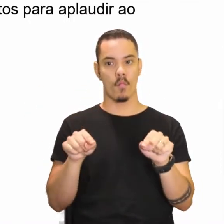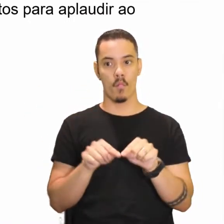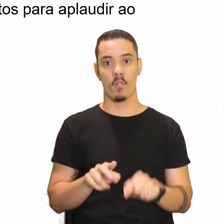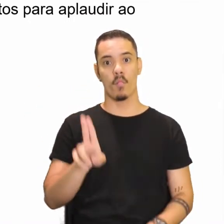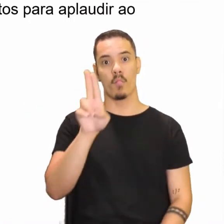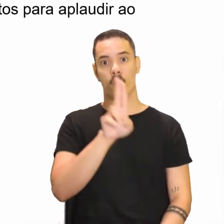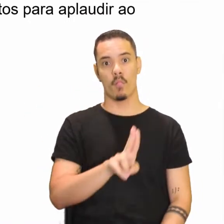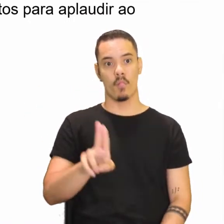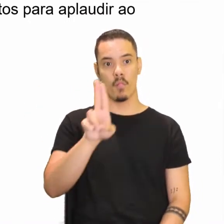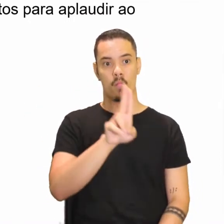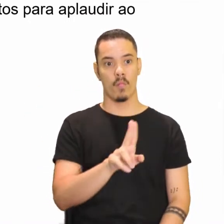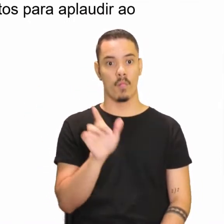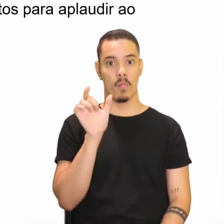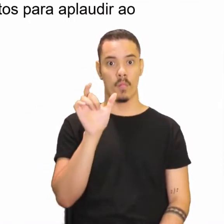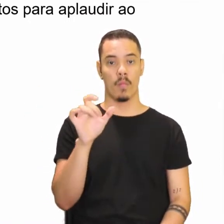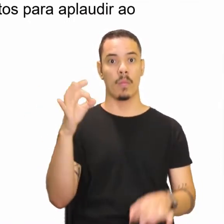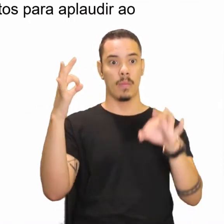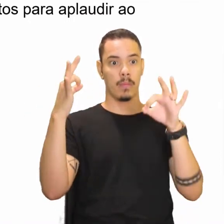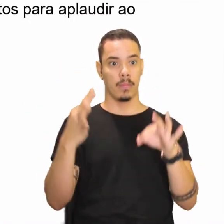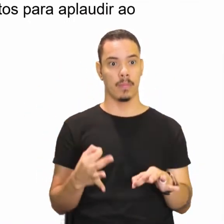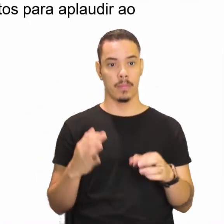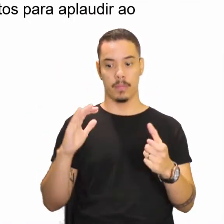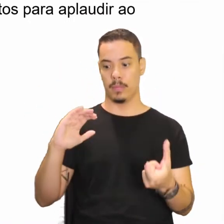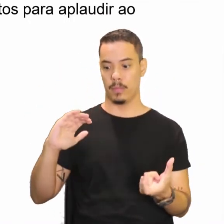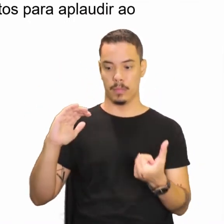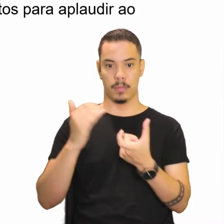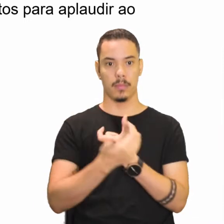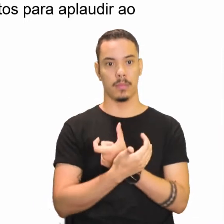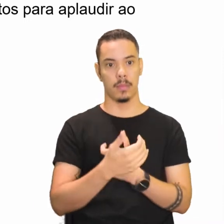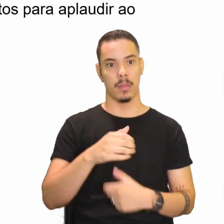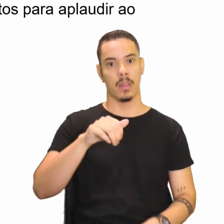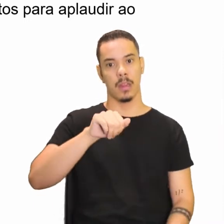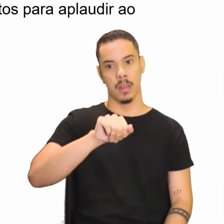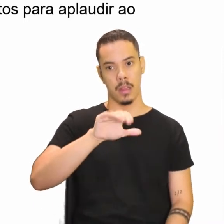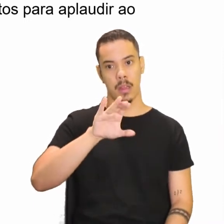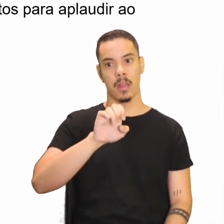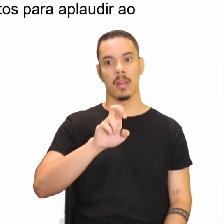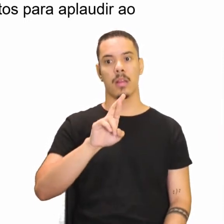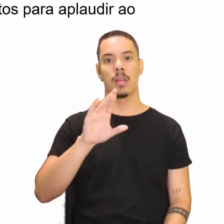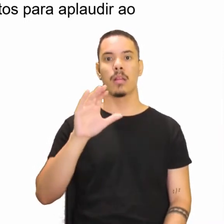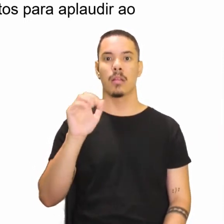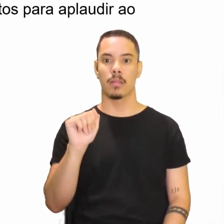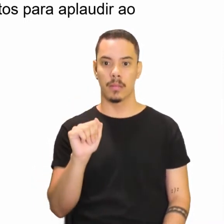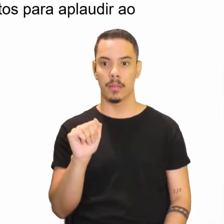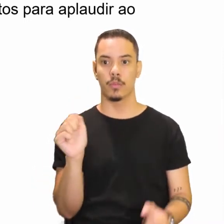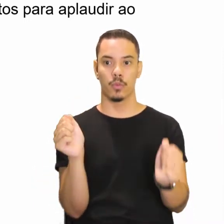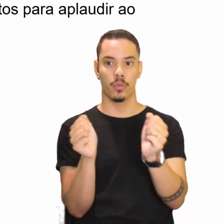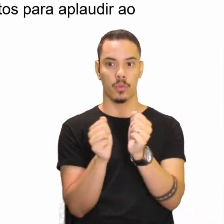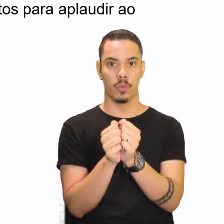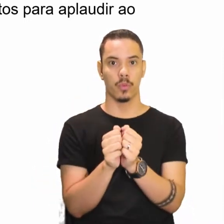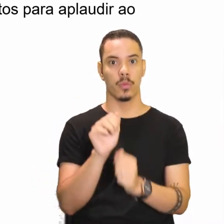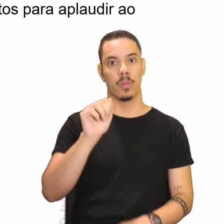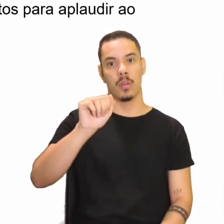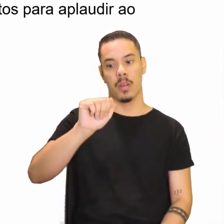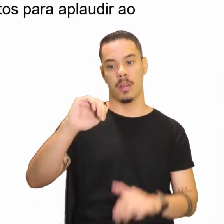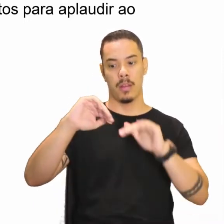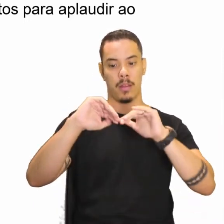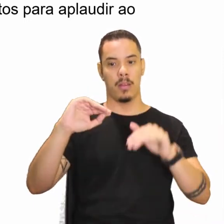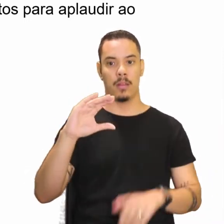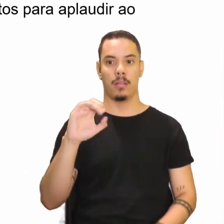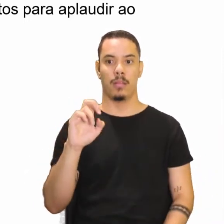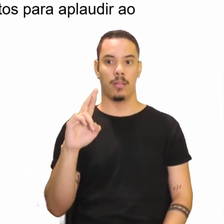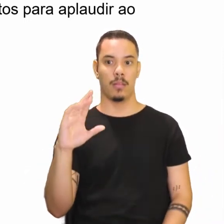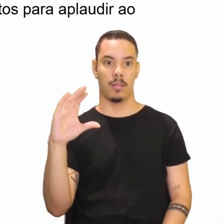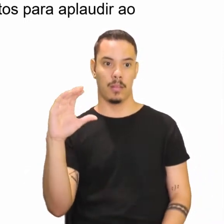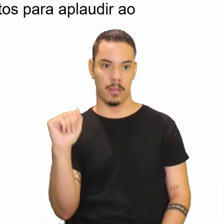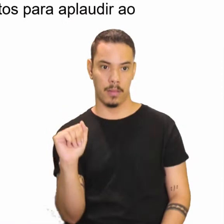usando adequadamente os termos acerca de, que, olha só, quando for isso daqui, significa o